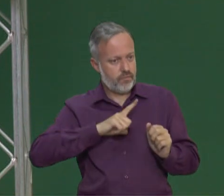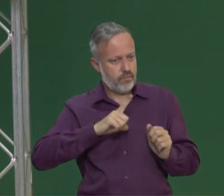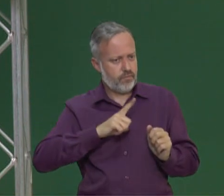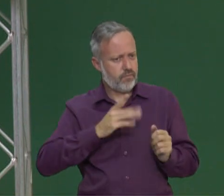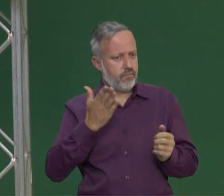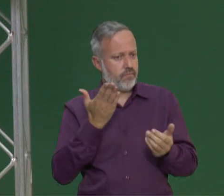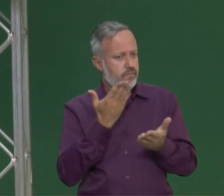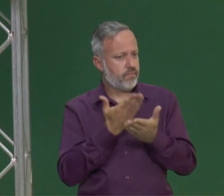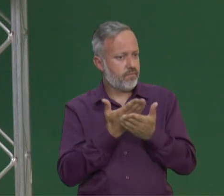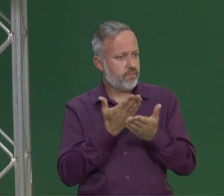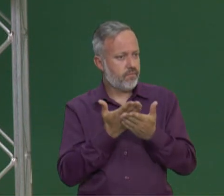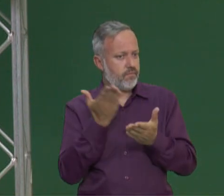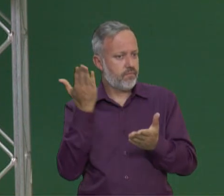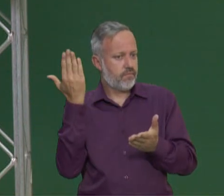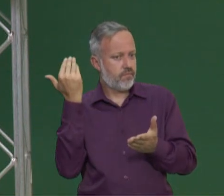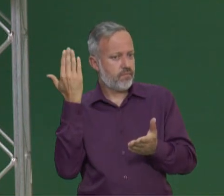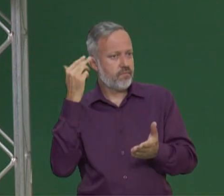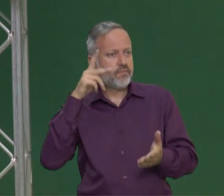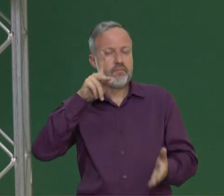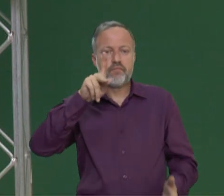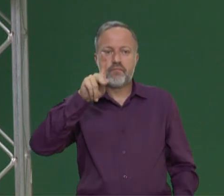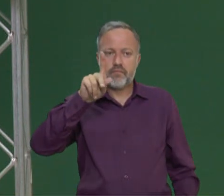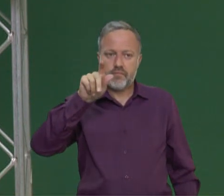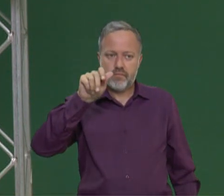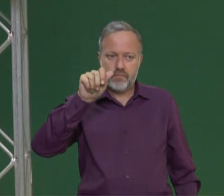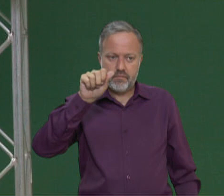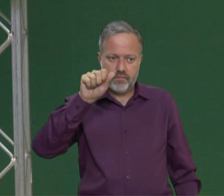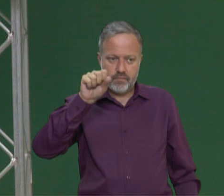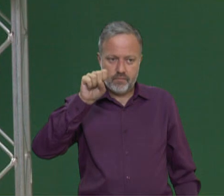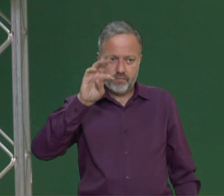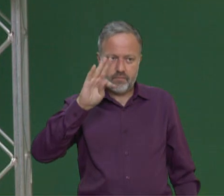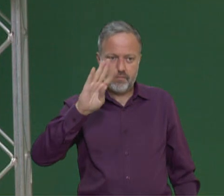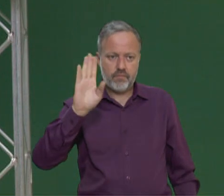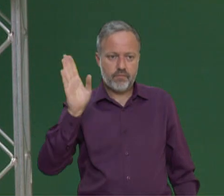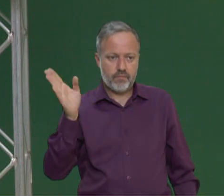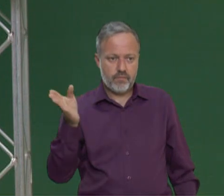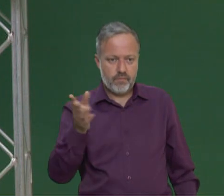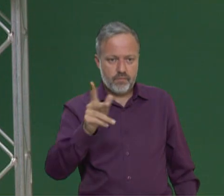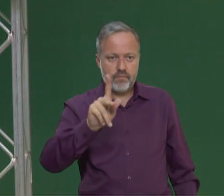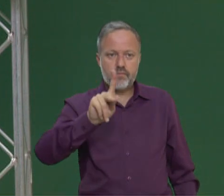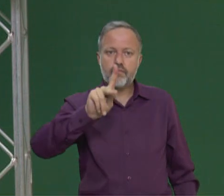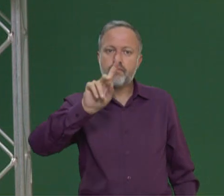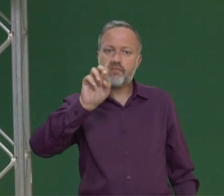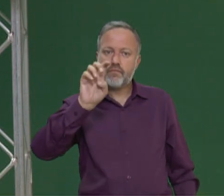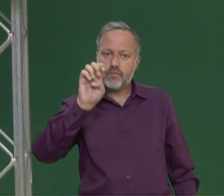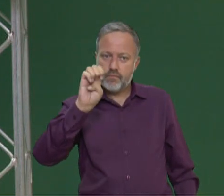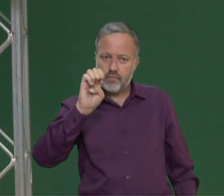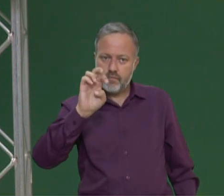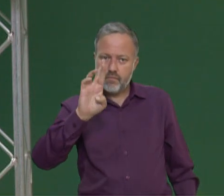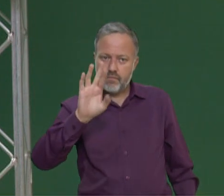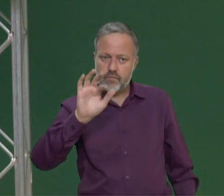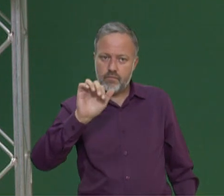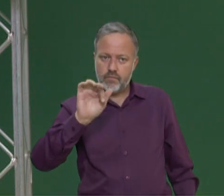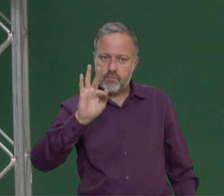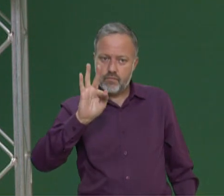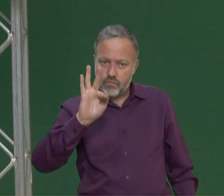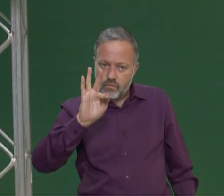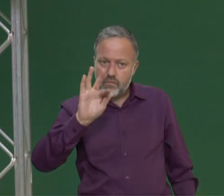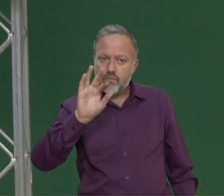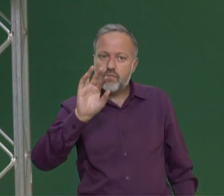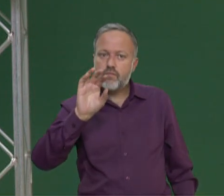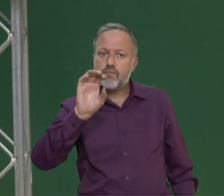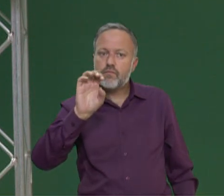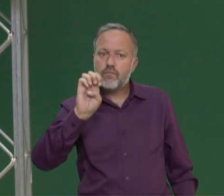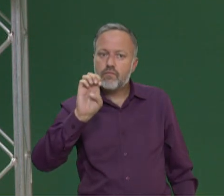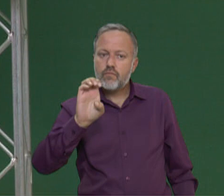aula passada o past perfect em forma afirmativa. Agora, a gente só vai acrescentar, junto ao